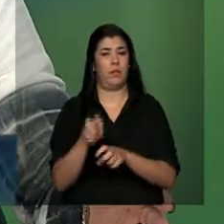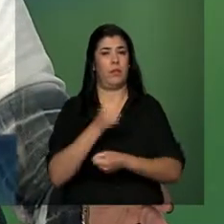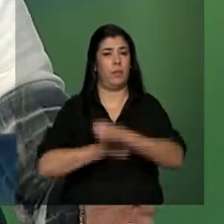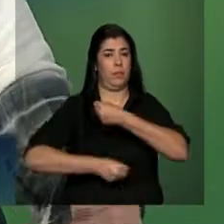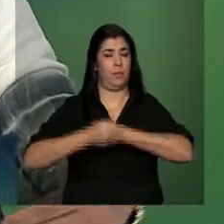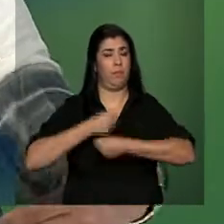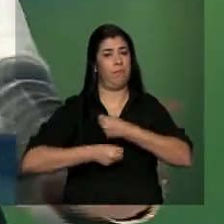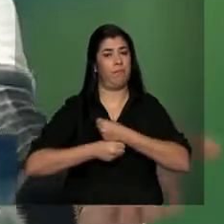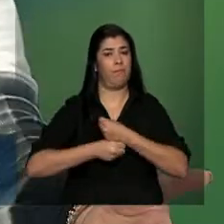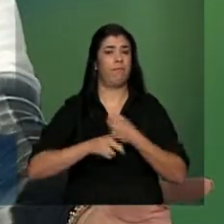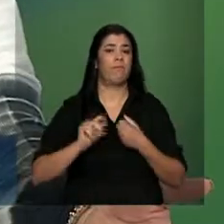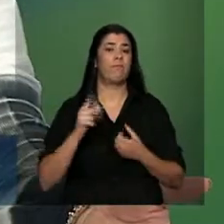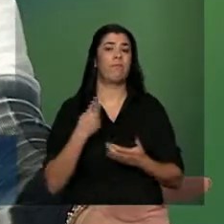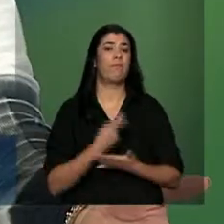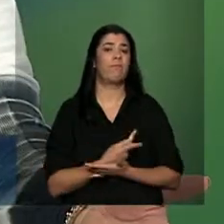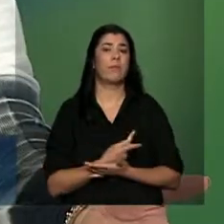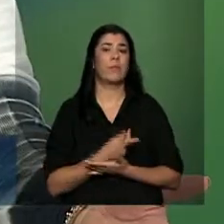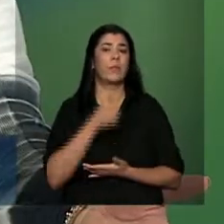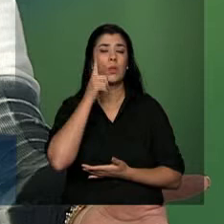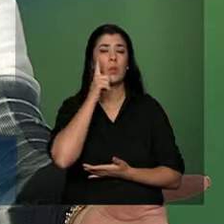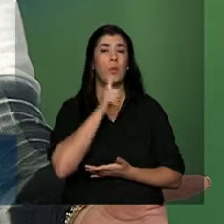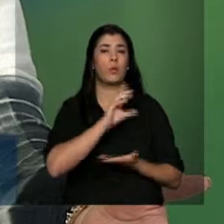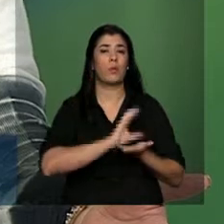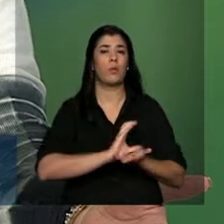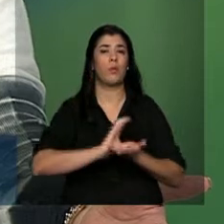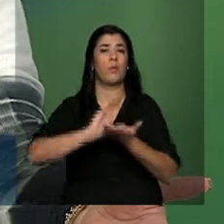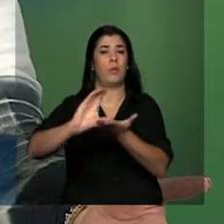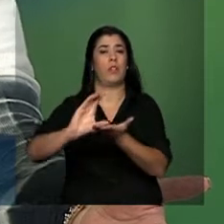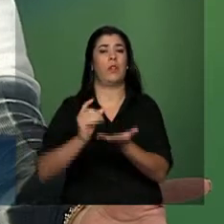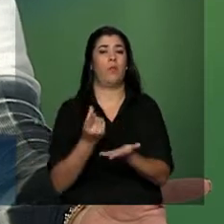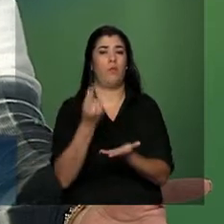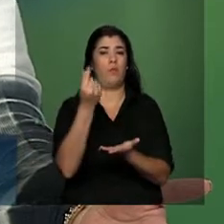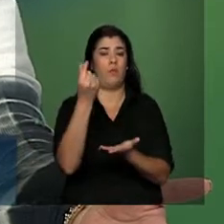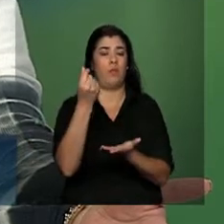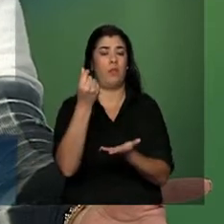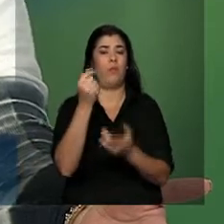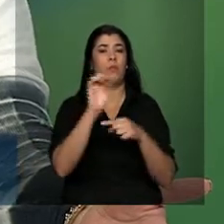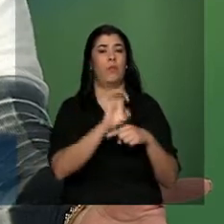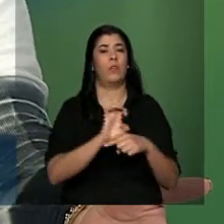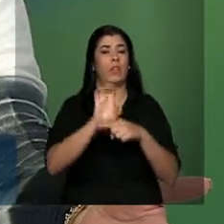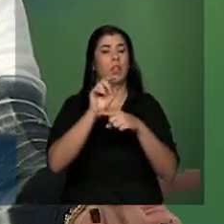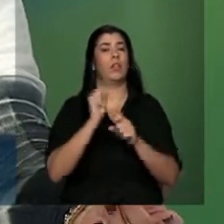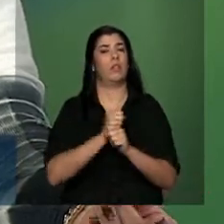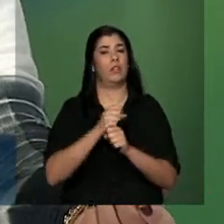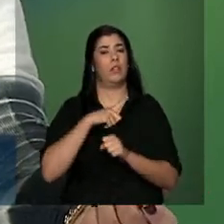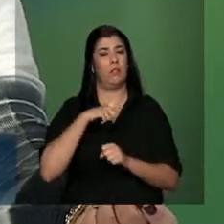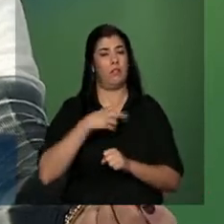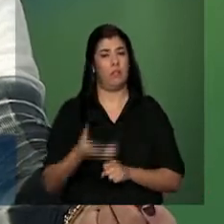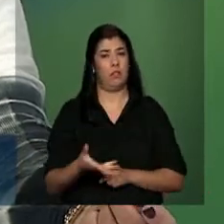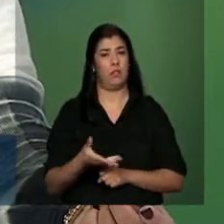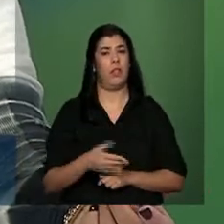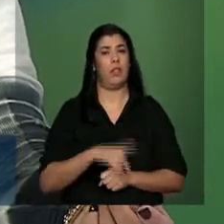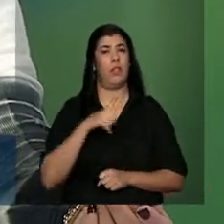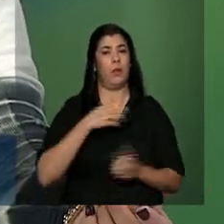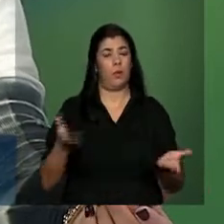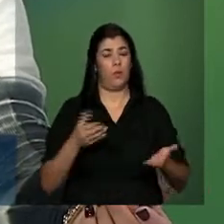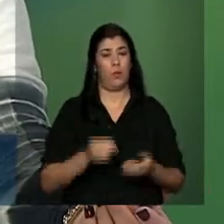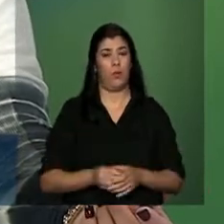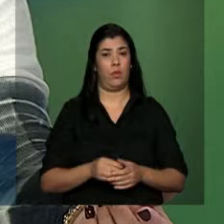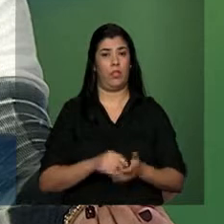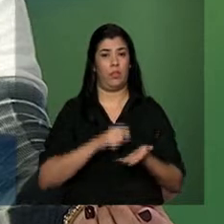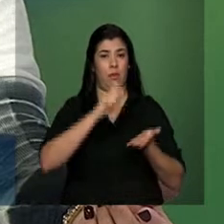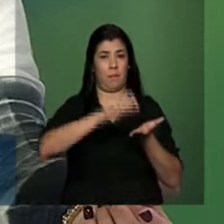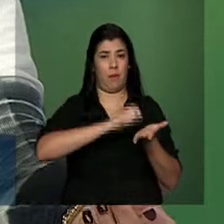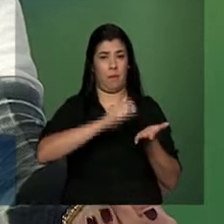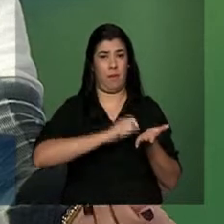passado, infelizmente, não foi repassado recursos para os estados. Esse ano nós vamos repassar. Hoje, naquela assinatura com os três governadores,